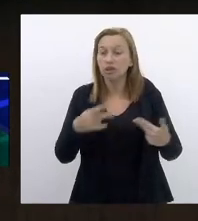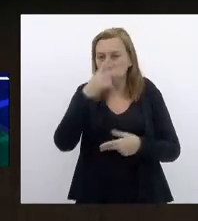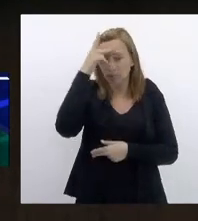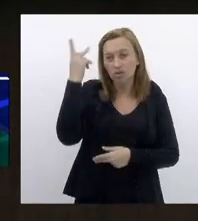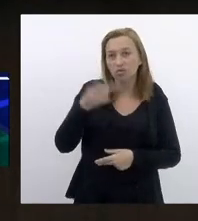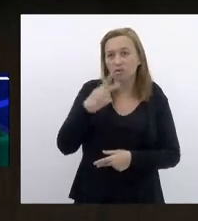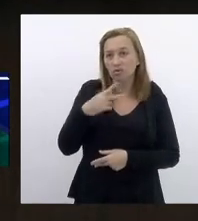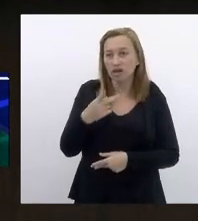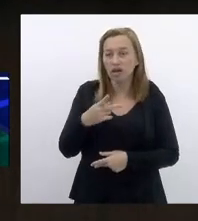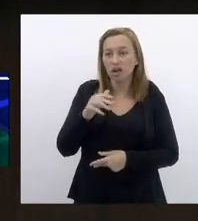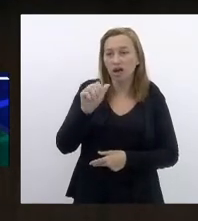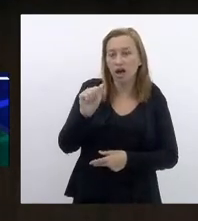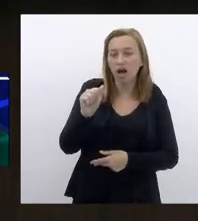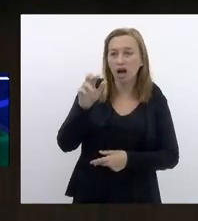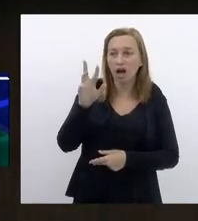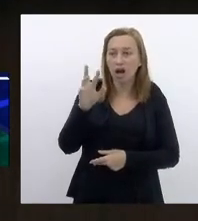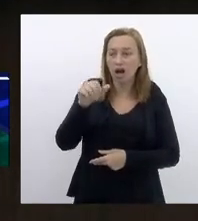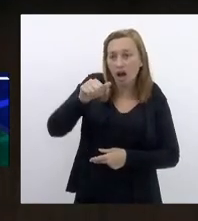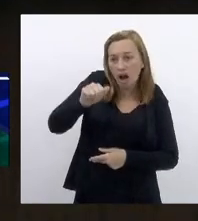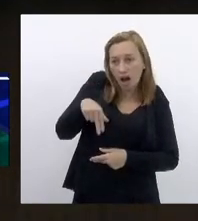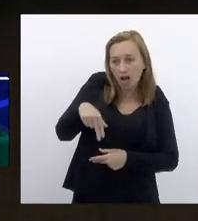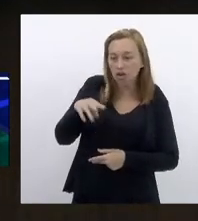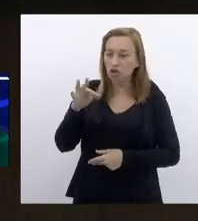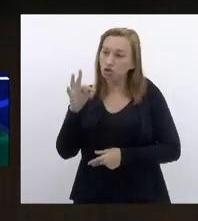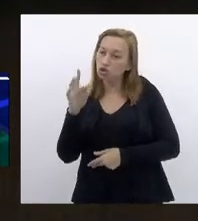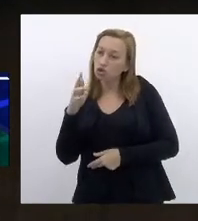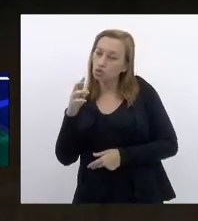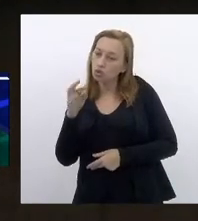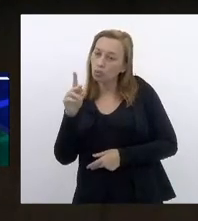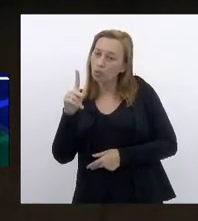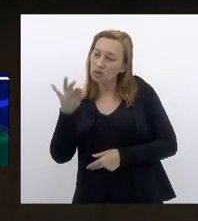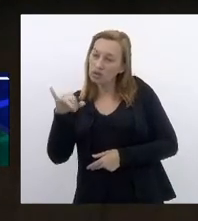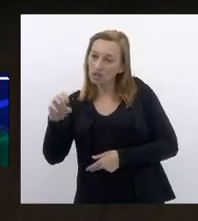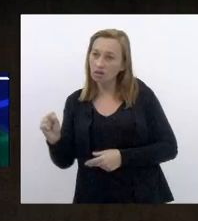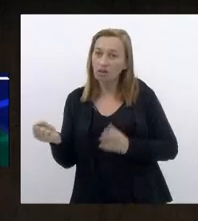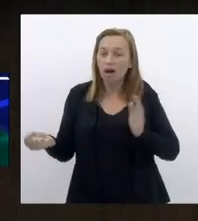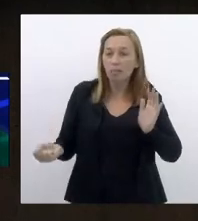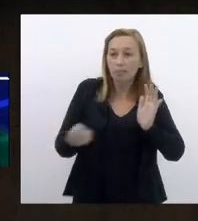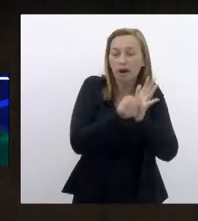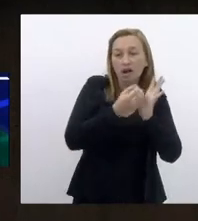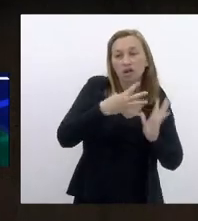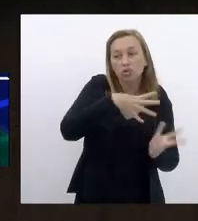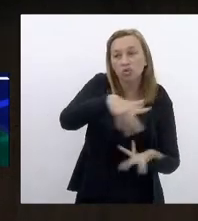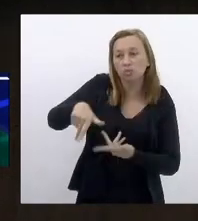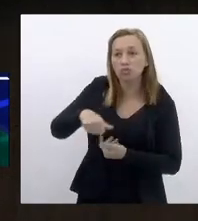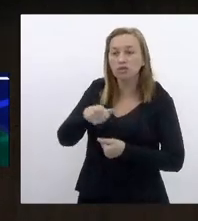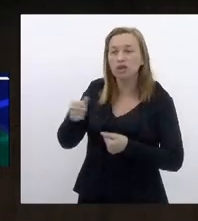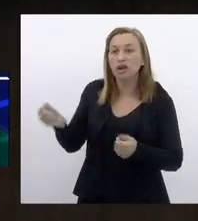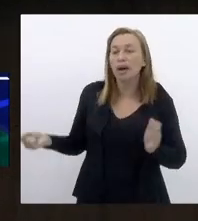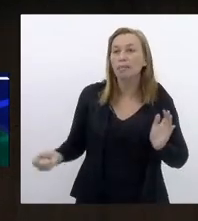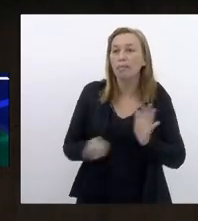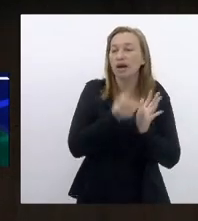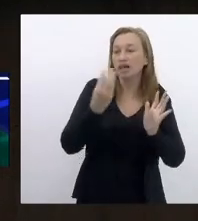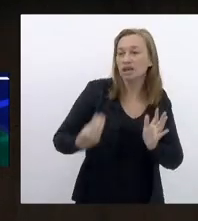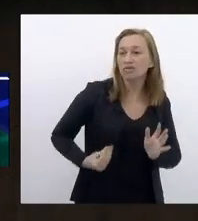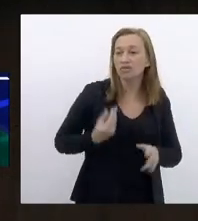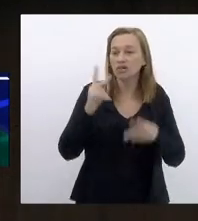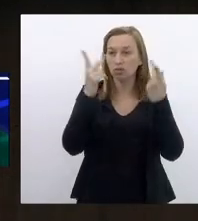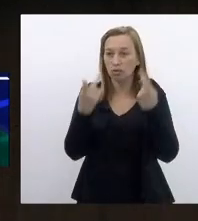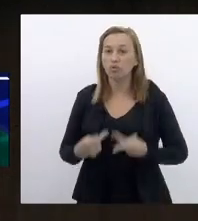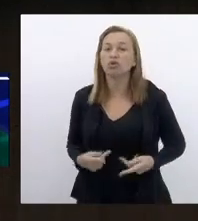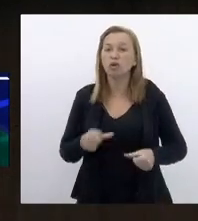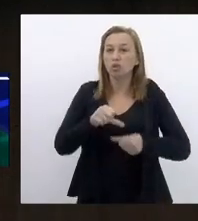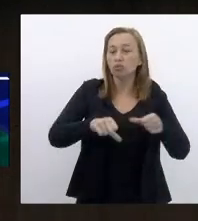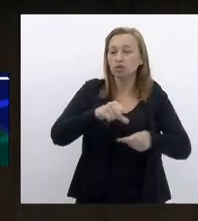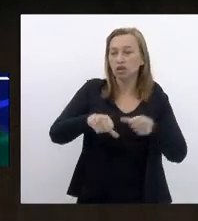de antropoceno, ou seja, a era em que a marca, né, sobre a Terra é a marca da presença humana, alterando as condições